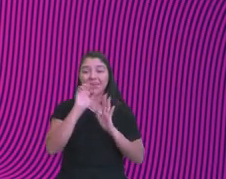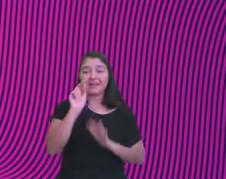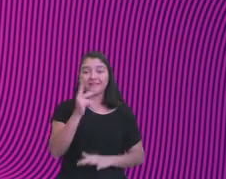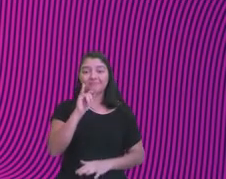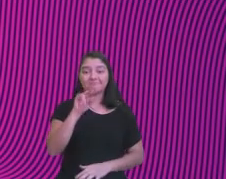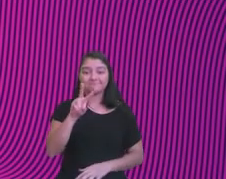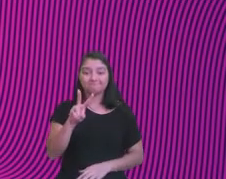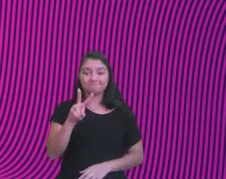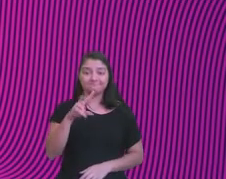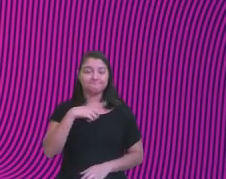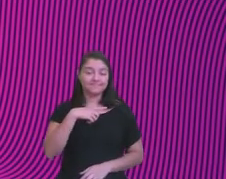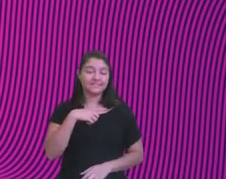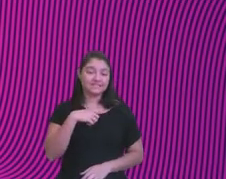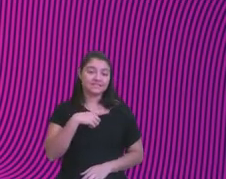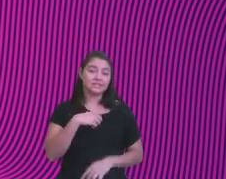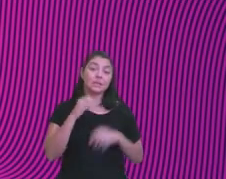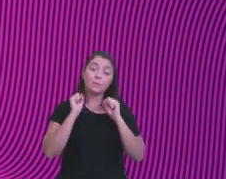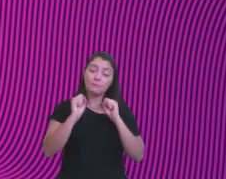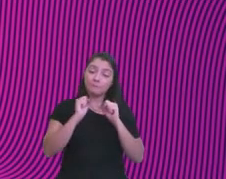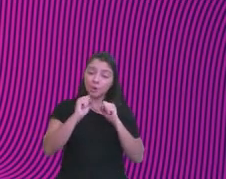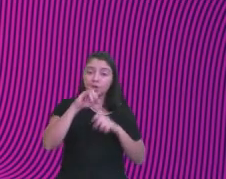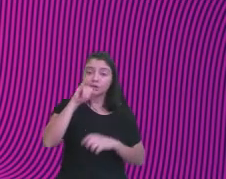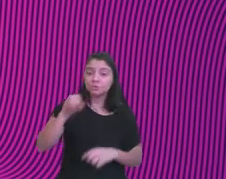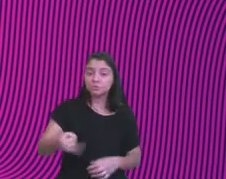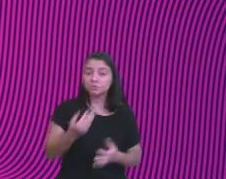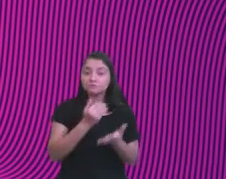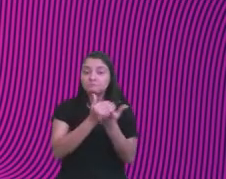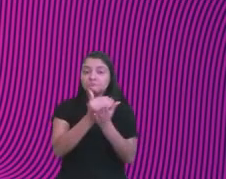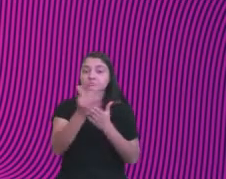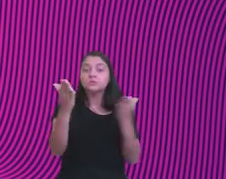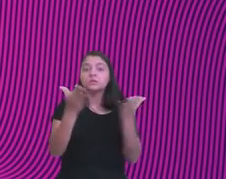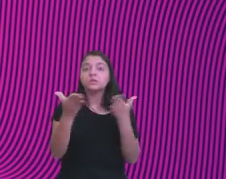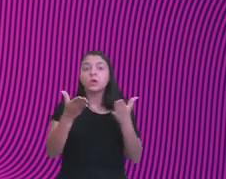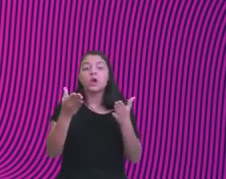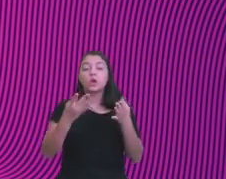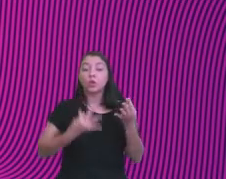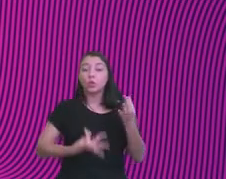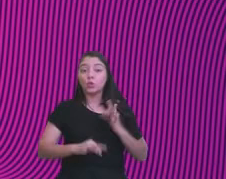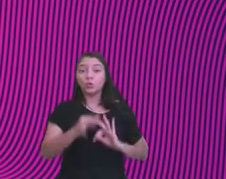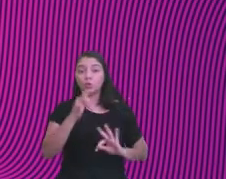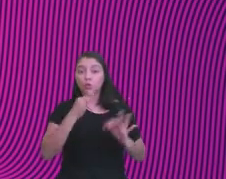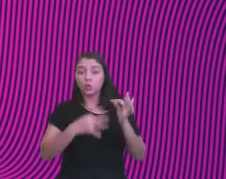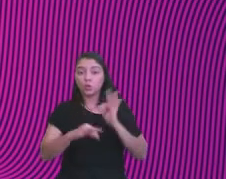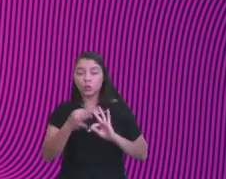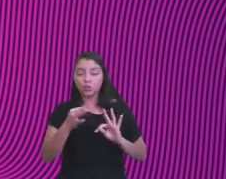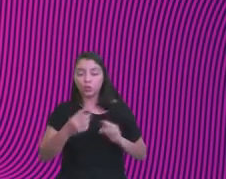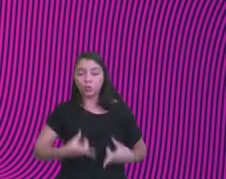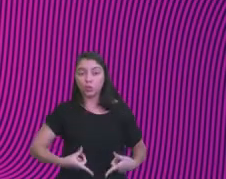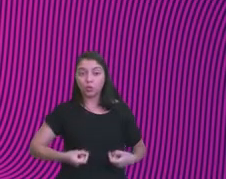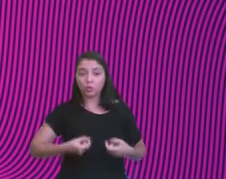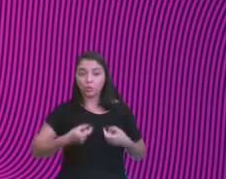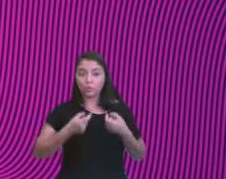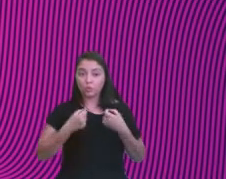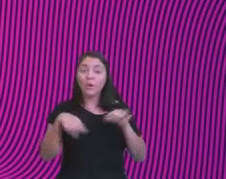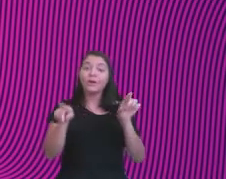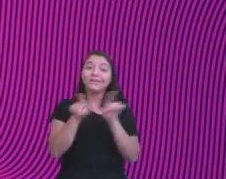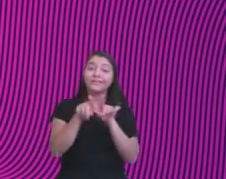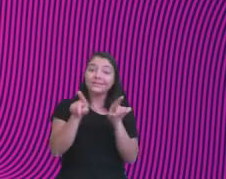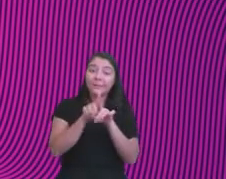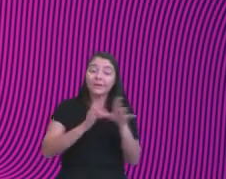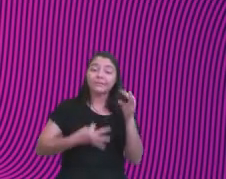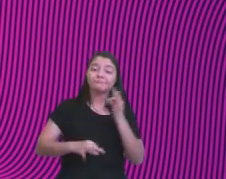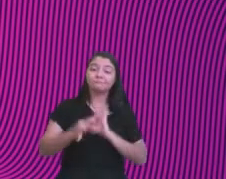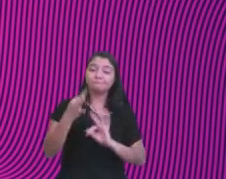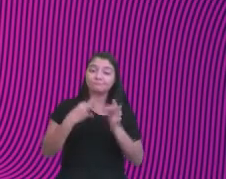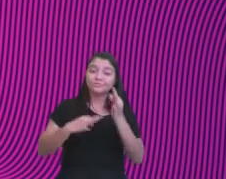momento inicial para uma terapia tanto do tumor local de reto, quanto para o tratamento